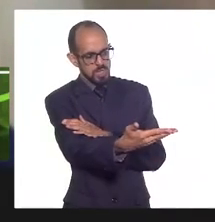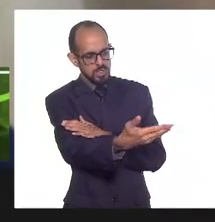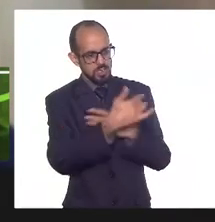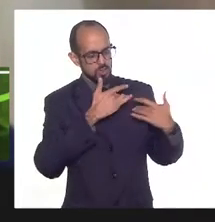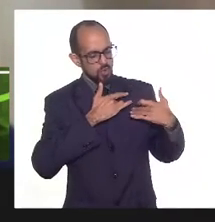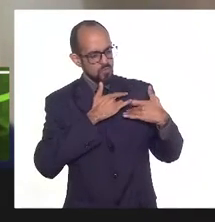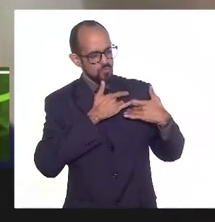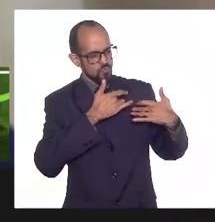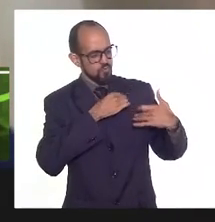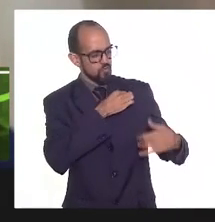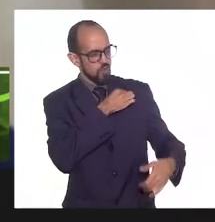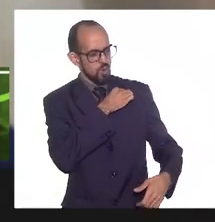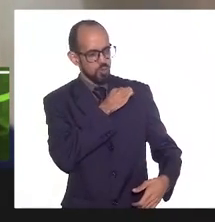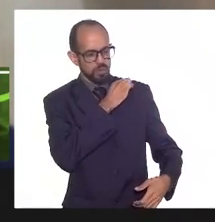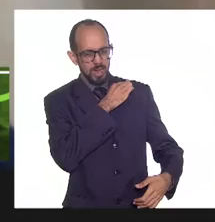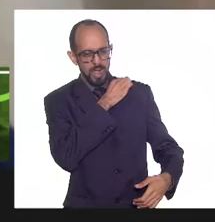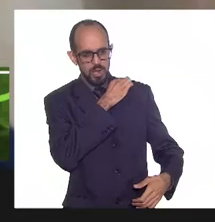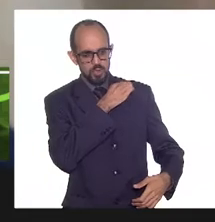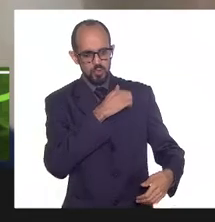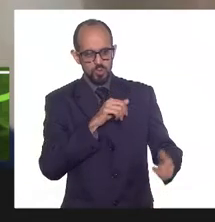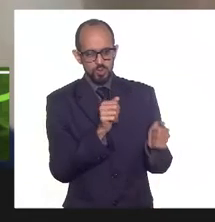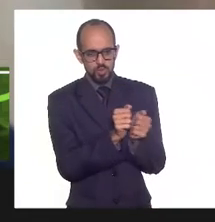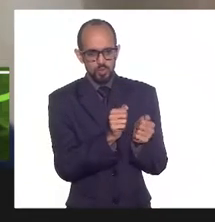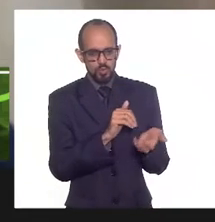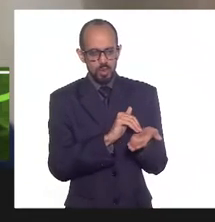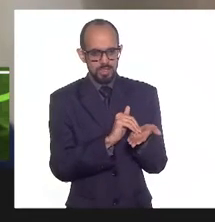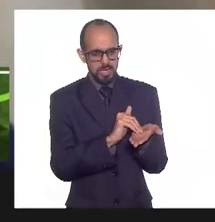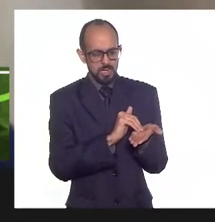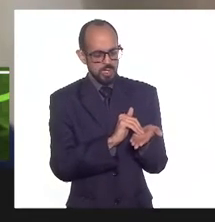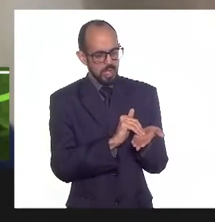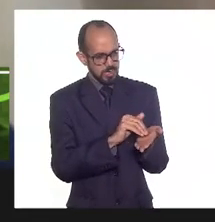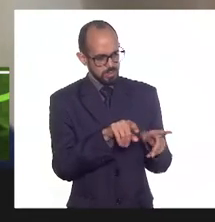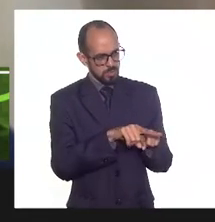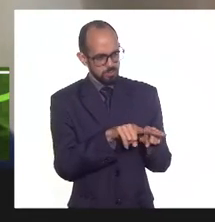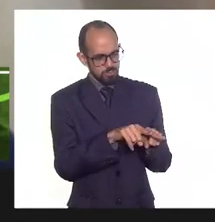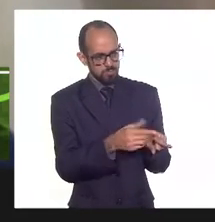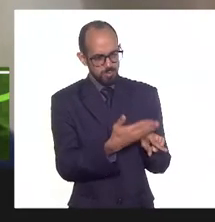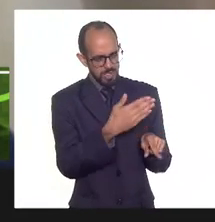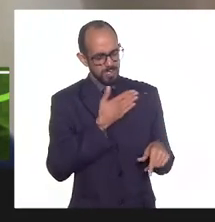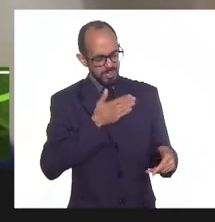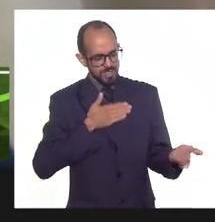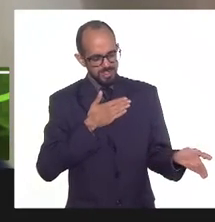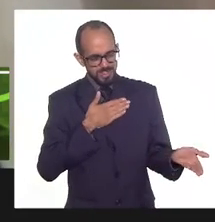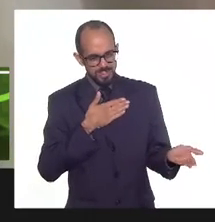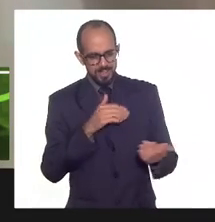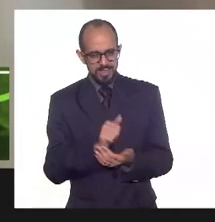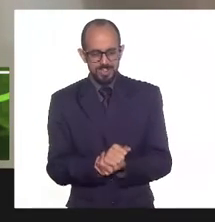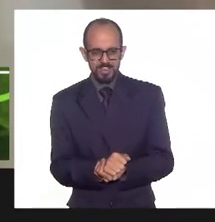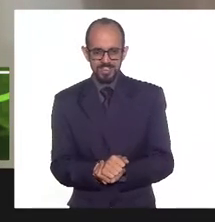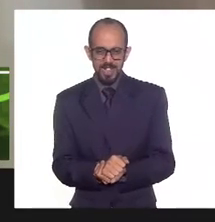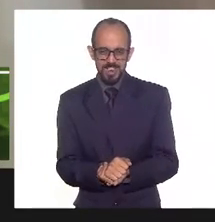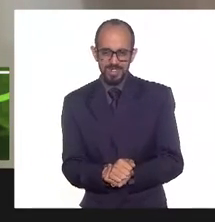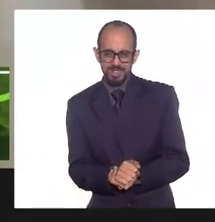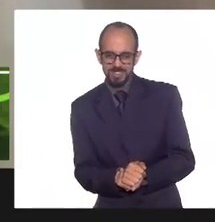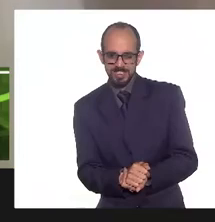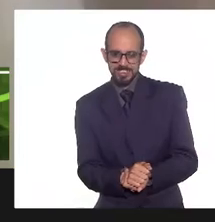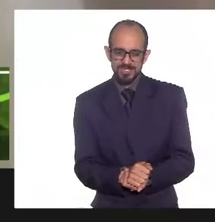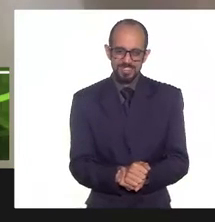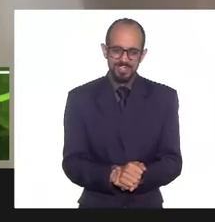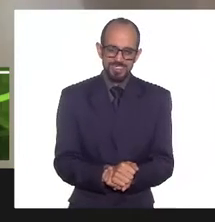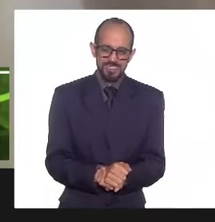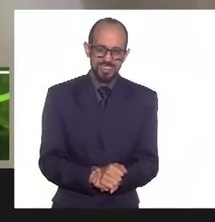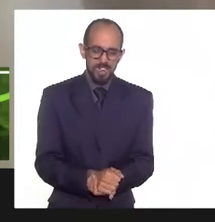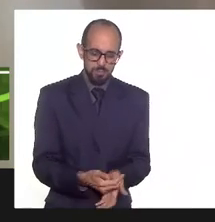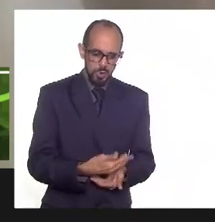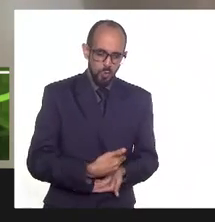voluntariamente por ordem da minha secretária querida e eu sou membro do conselho de políticas culturais que ela me